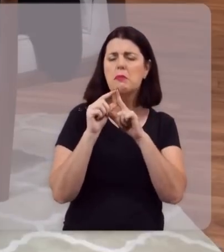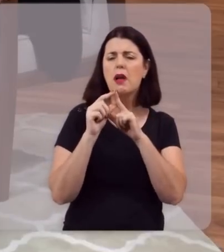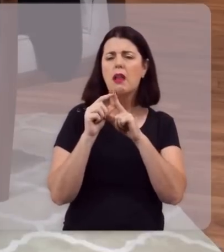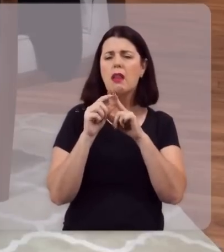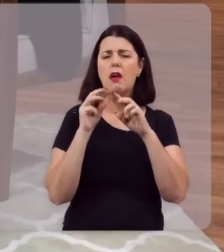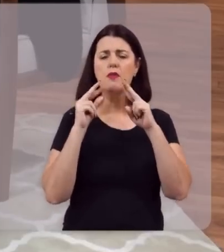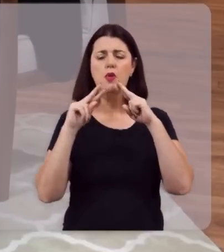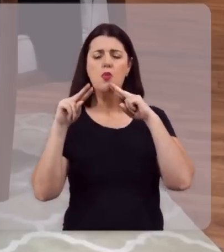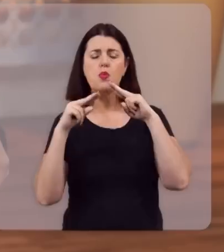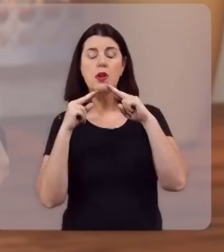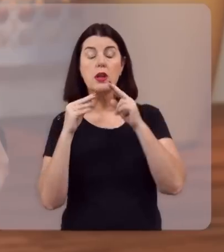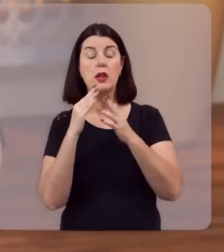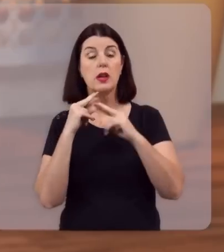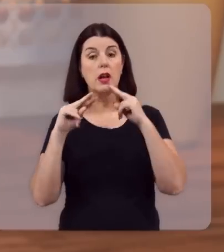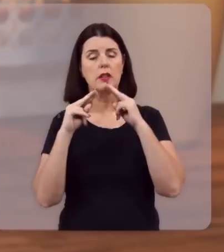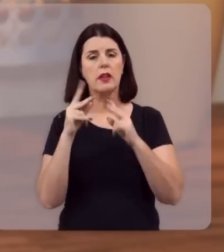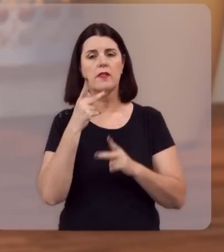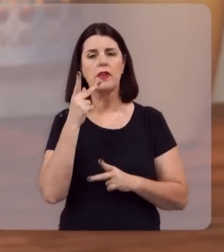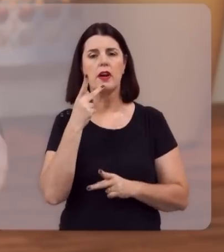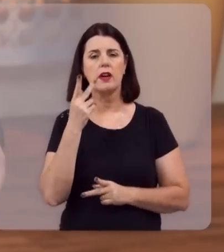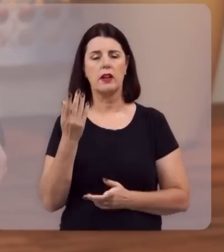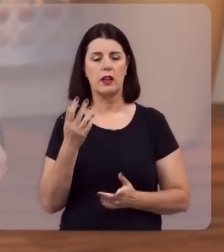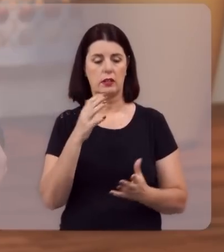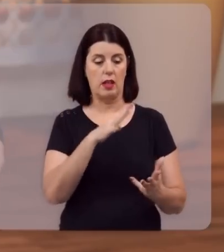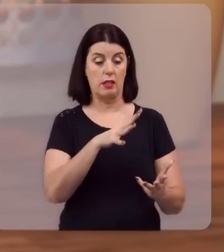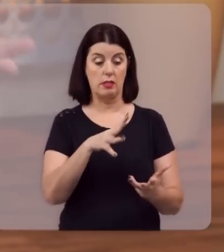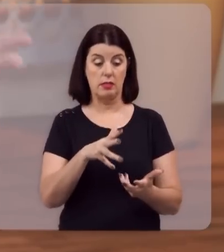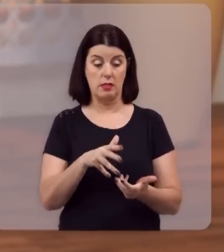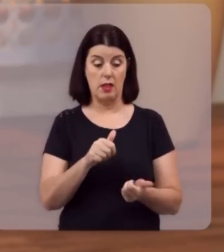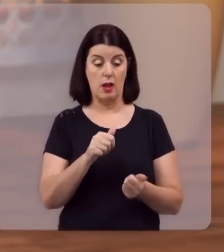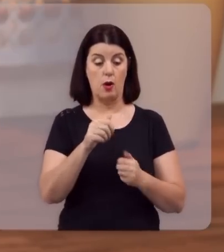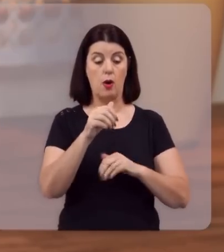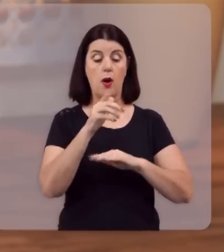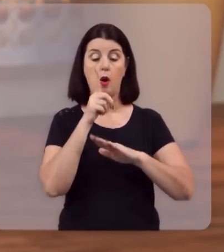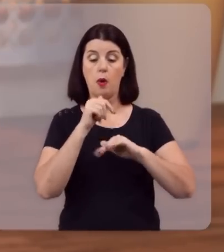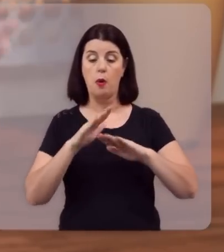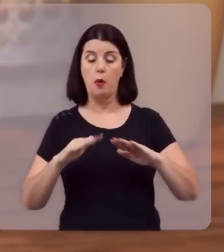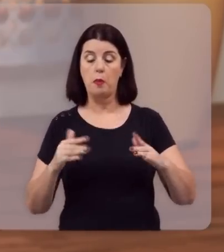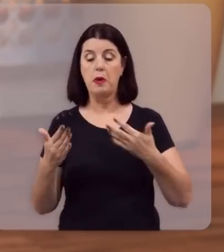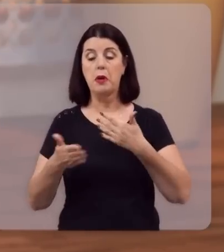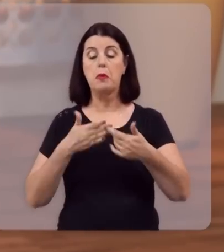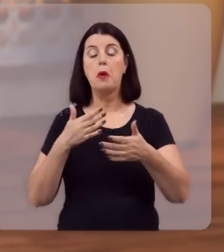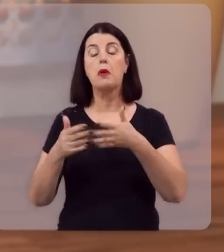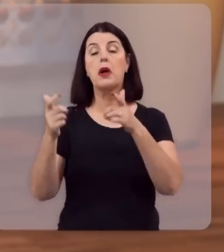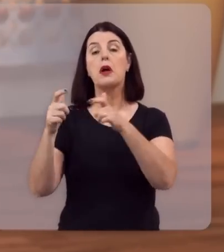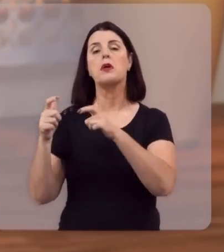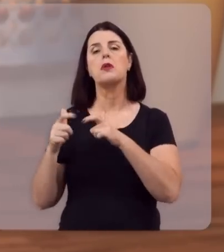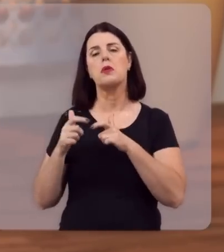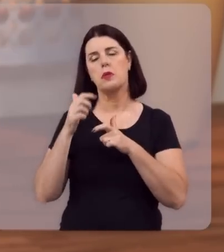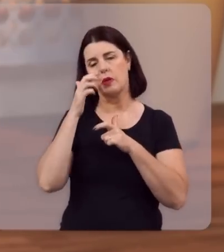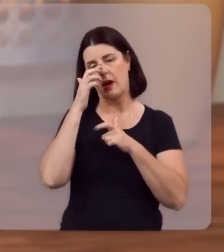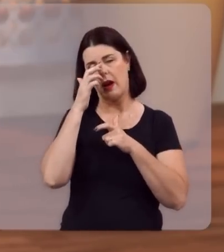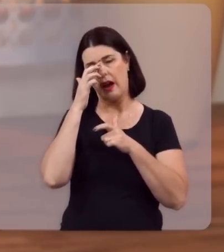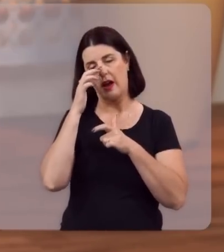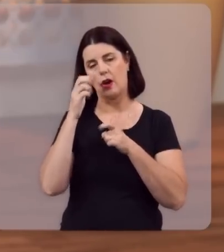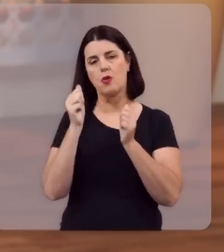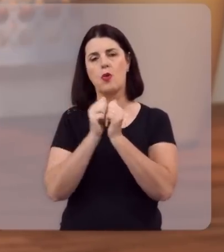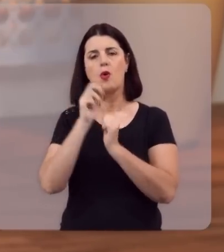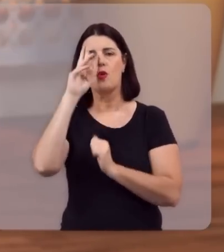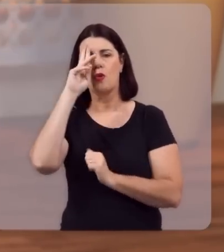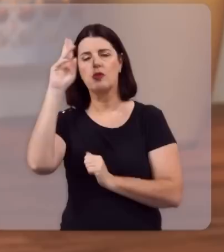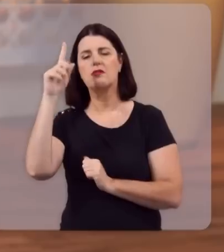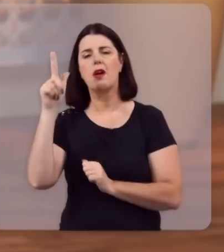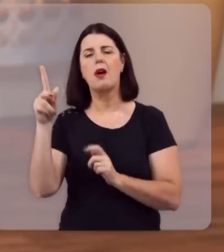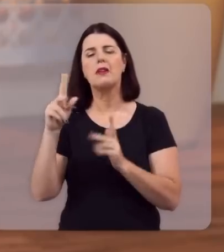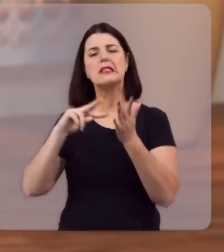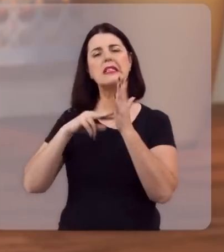cantar um pedacinho de um hino e ela começou a cantar o hino que diz na Terra ao mar por onde for com o senhor é céu Ali